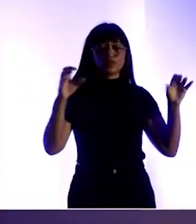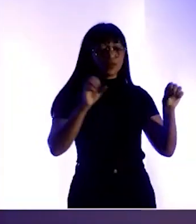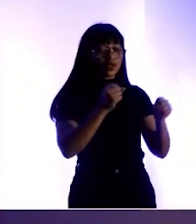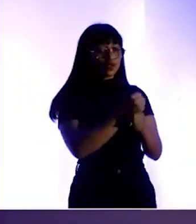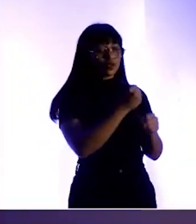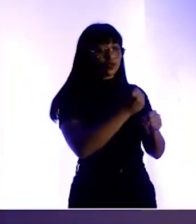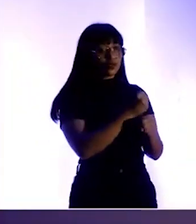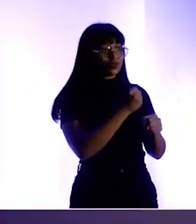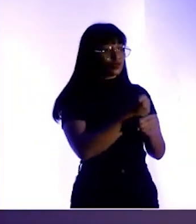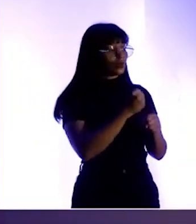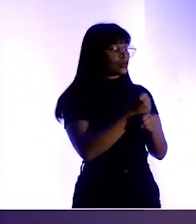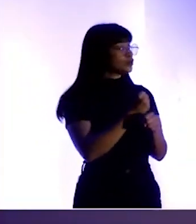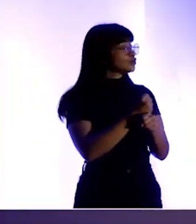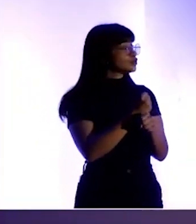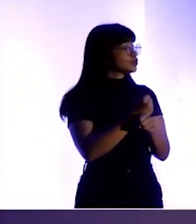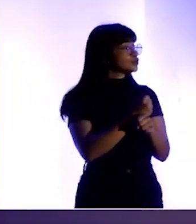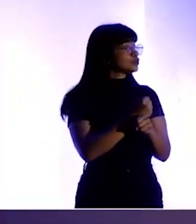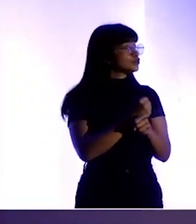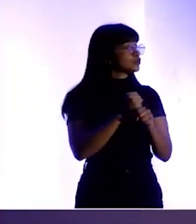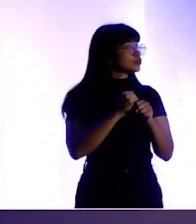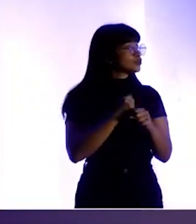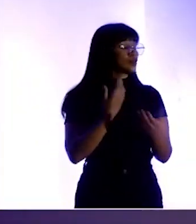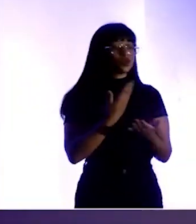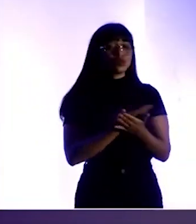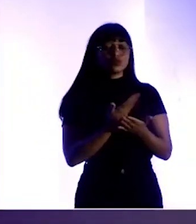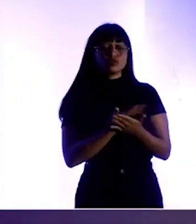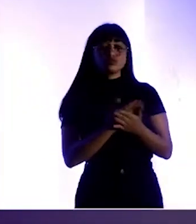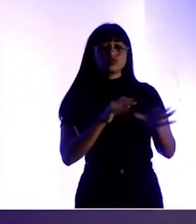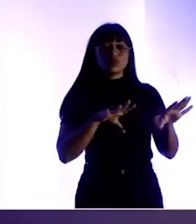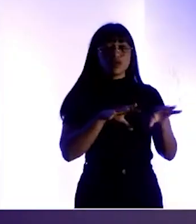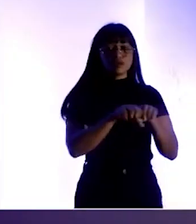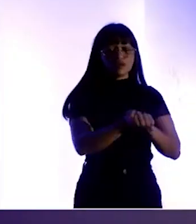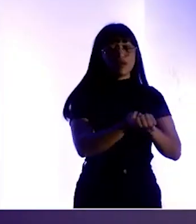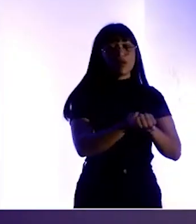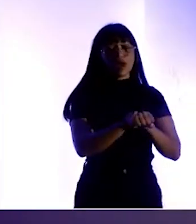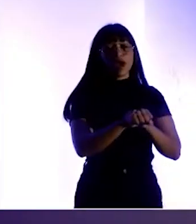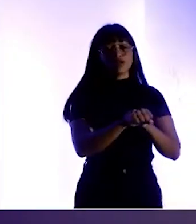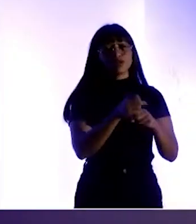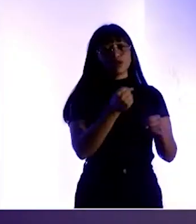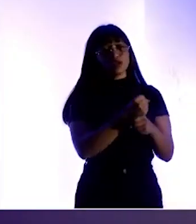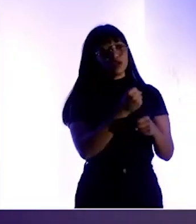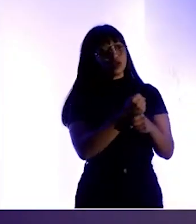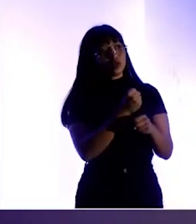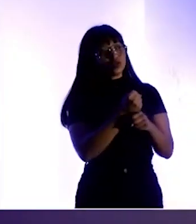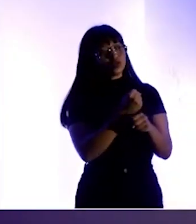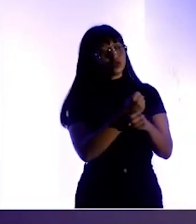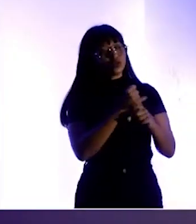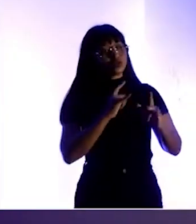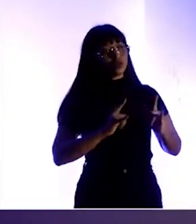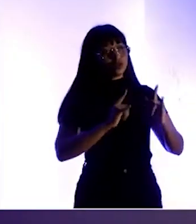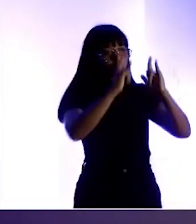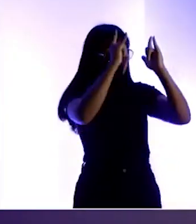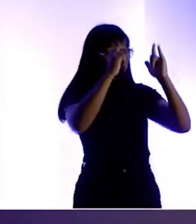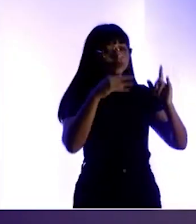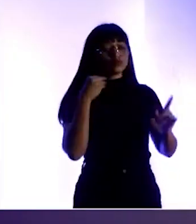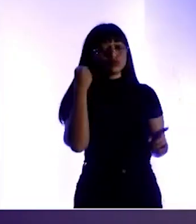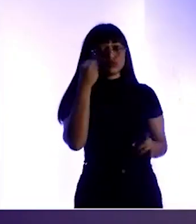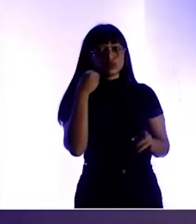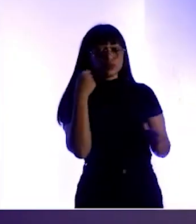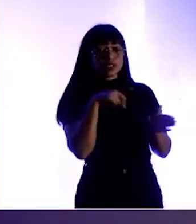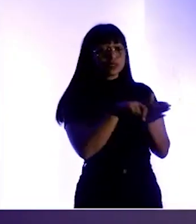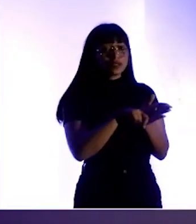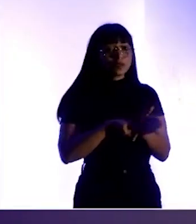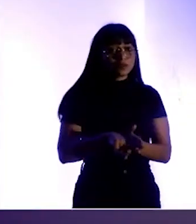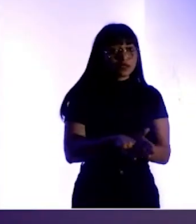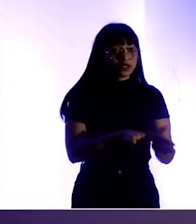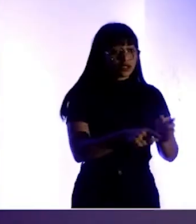recursos hídricos e especialista da ANA em saneamento e mudanças climáticas, com experiência em pesquisas e projetos sobre